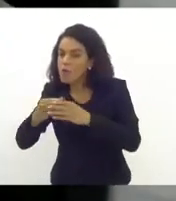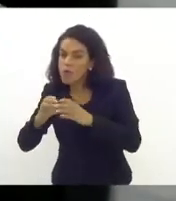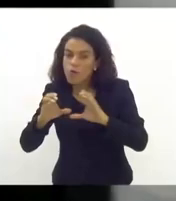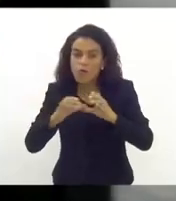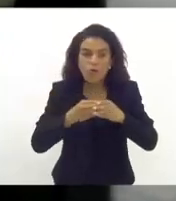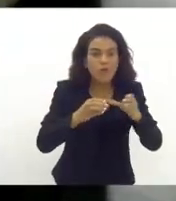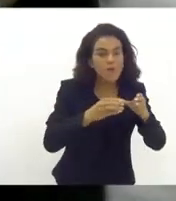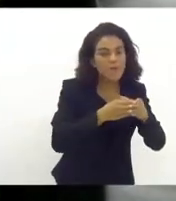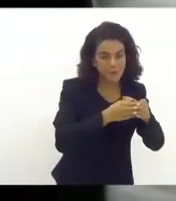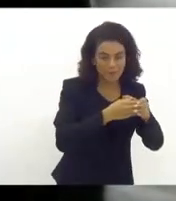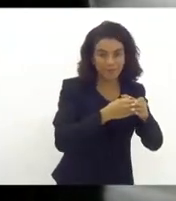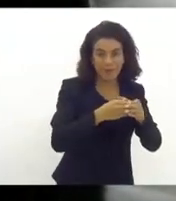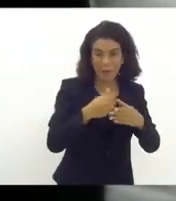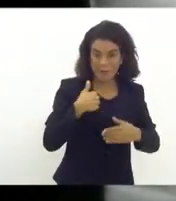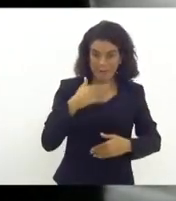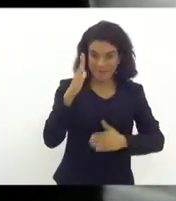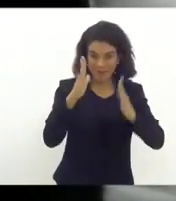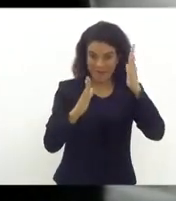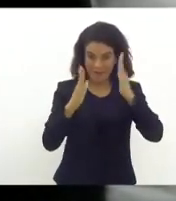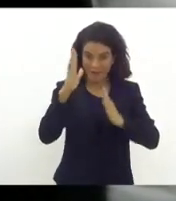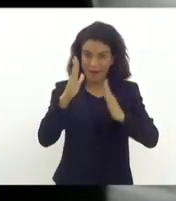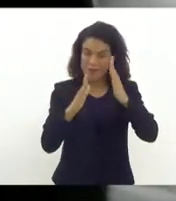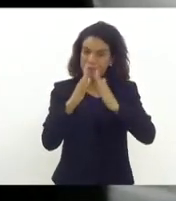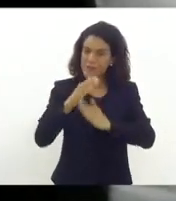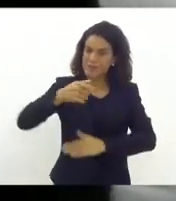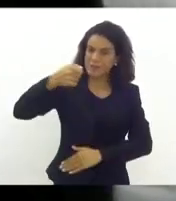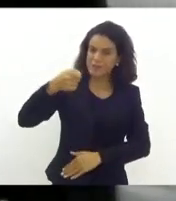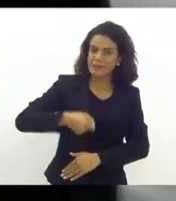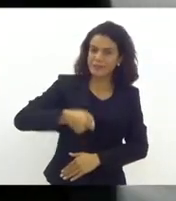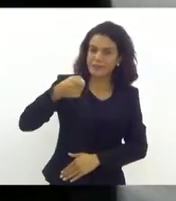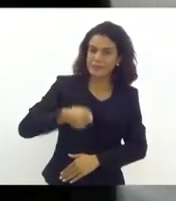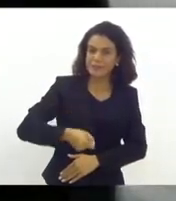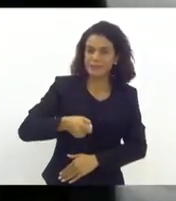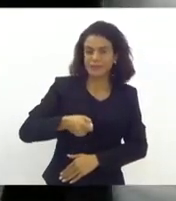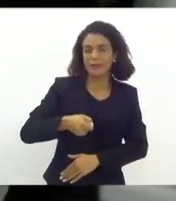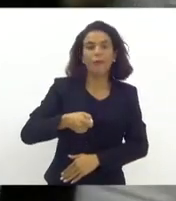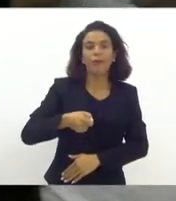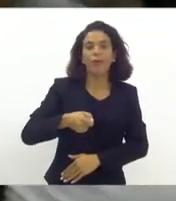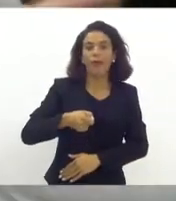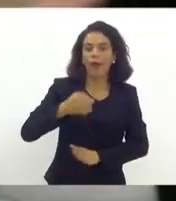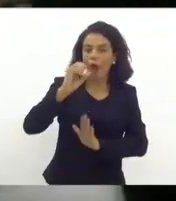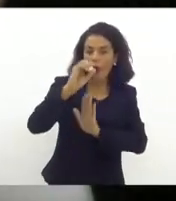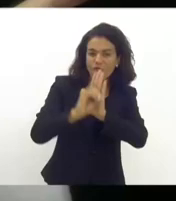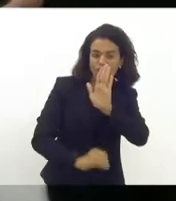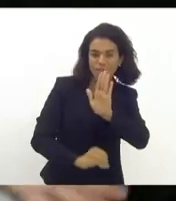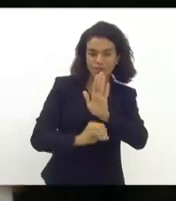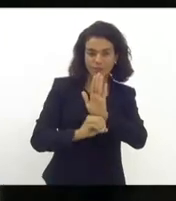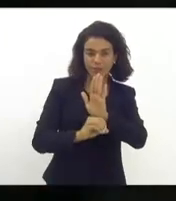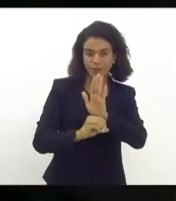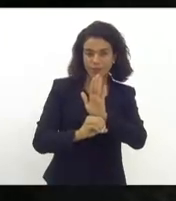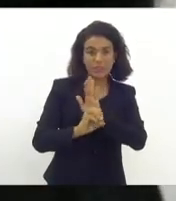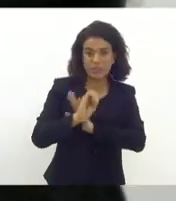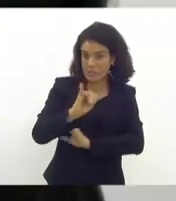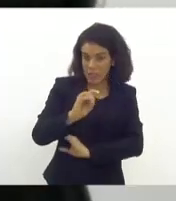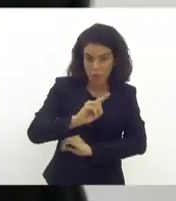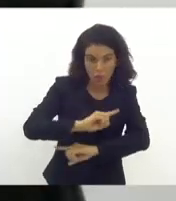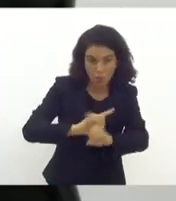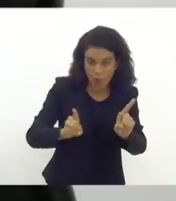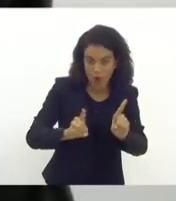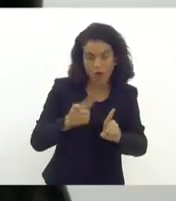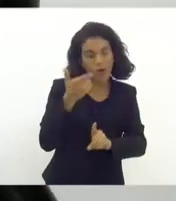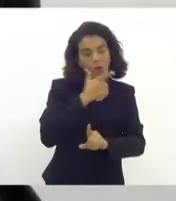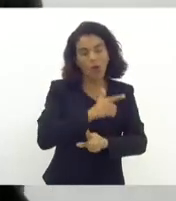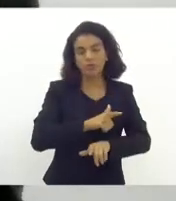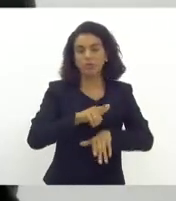na minha época já se exigiu que se formalizassem os grupos pois senão não poderiam desfilar então